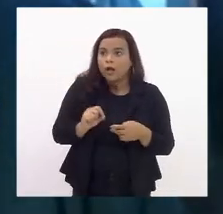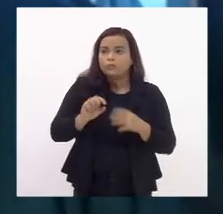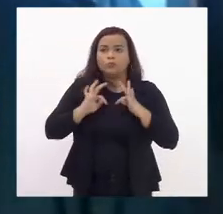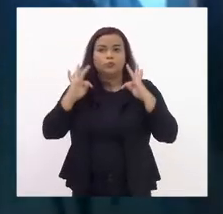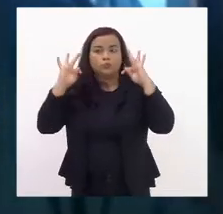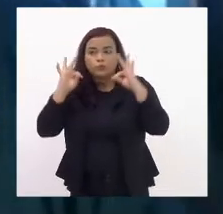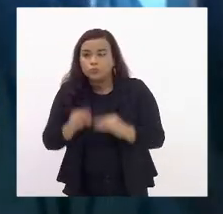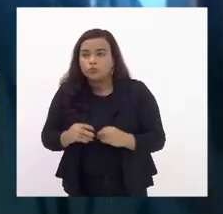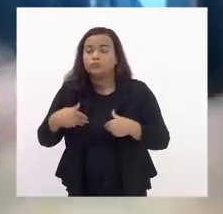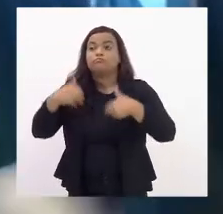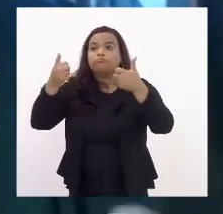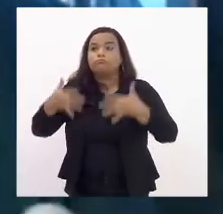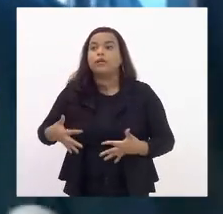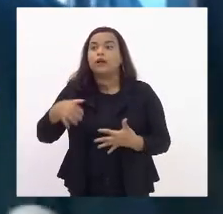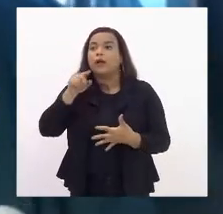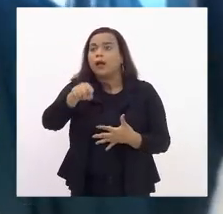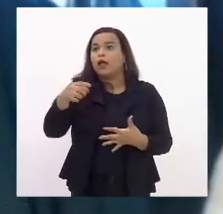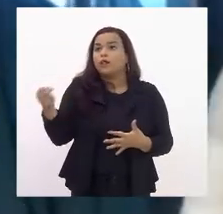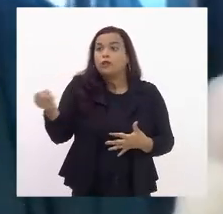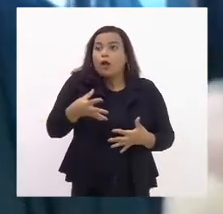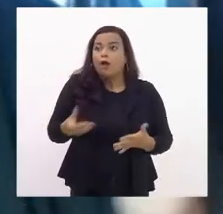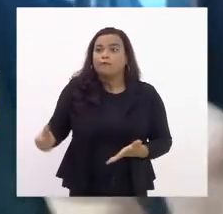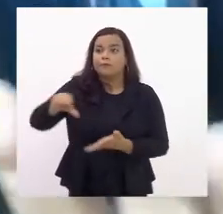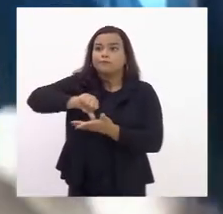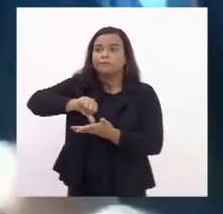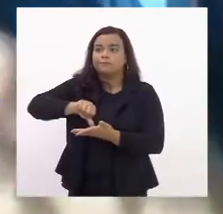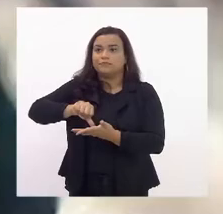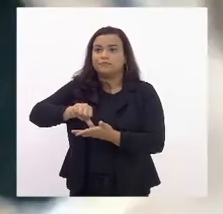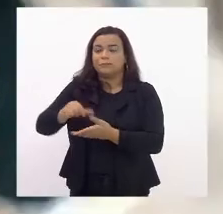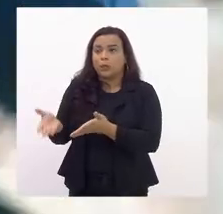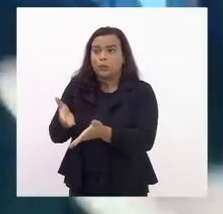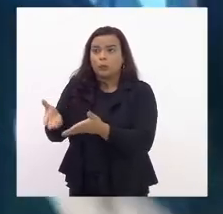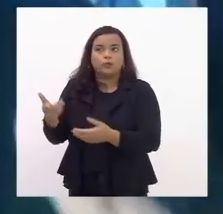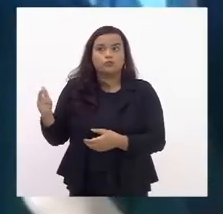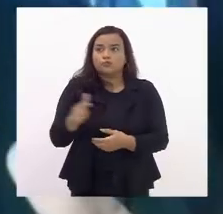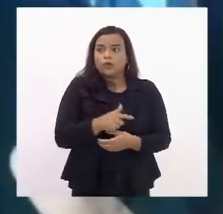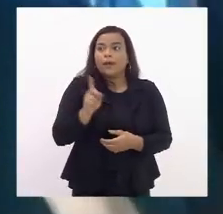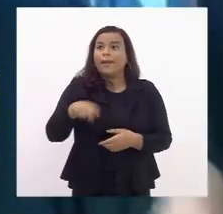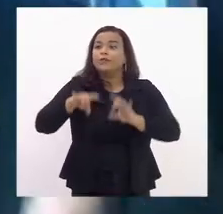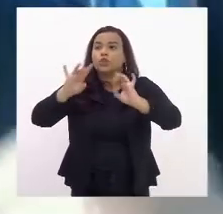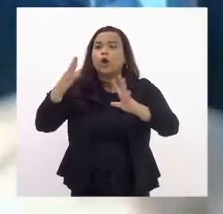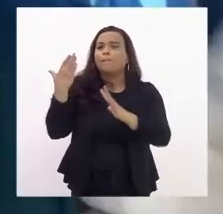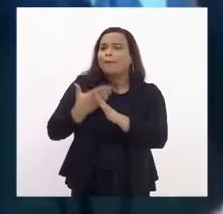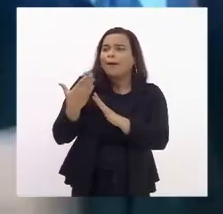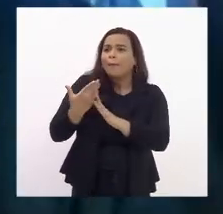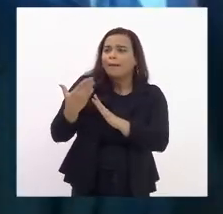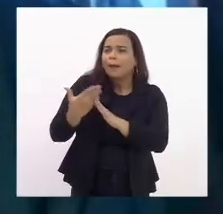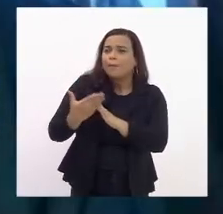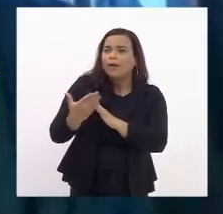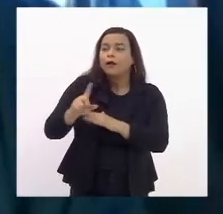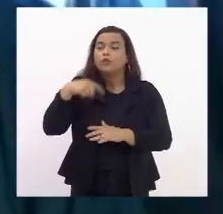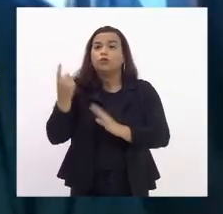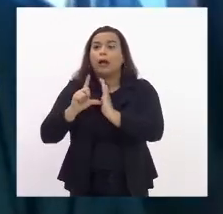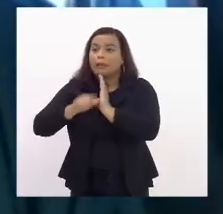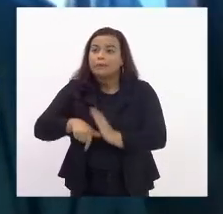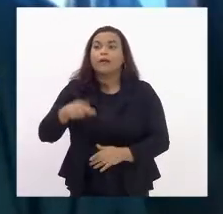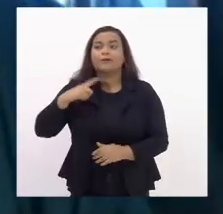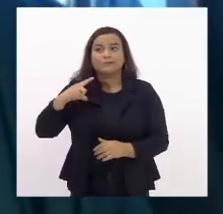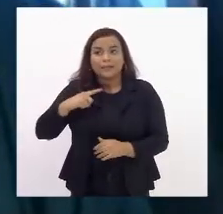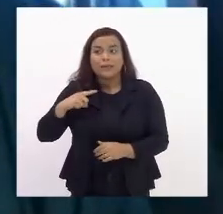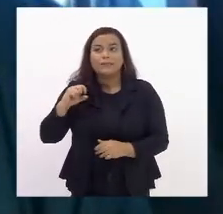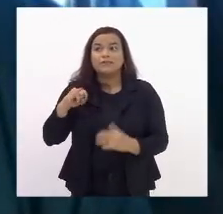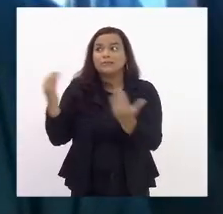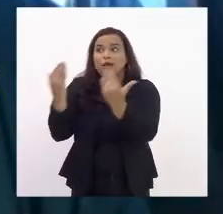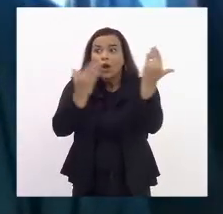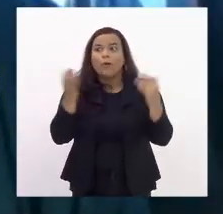a gente não está criando nenhuma nova unidade de conservação, apenas parâmetros. E nós estamos muito atrasados em relação